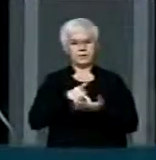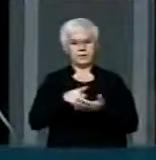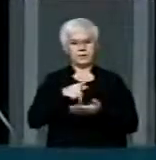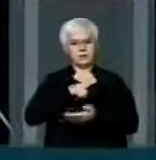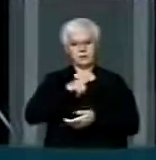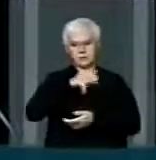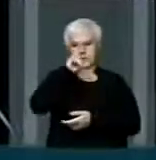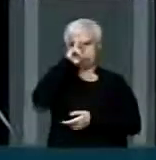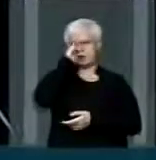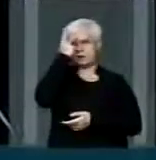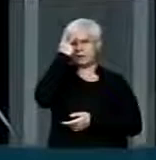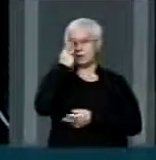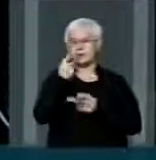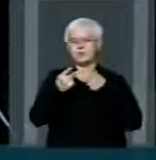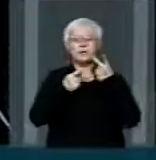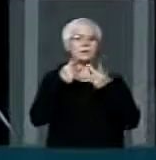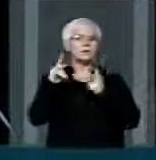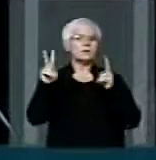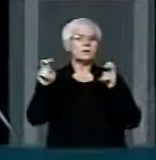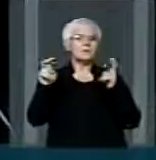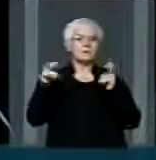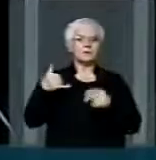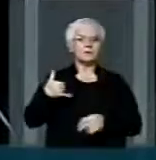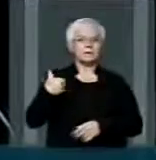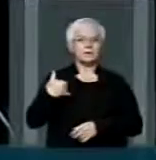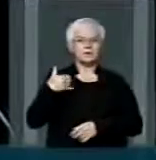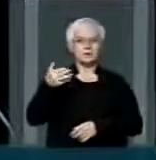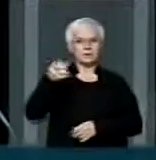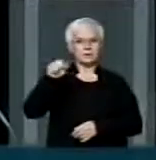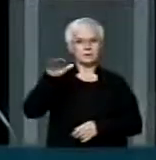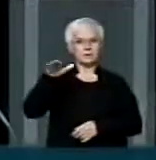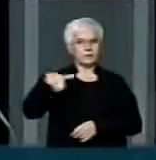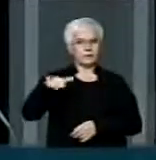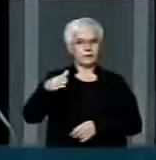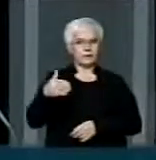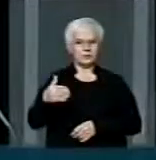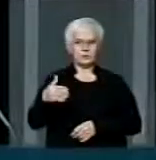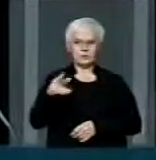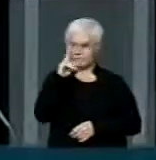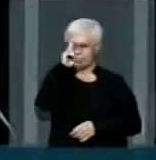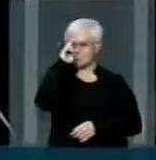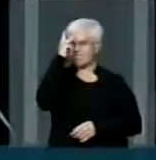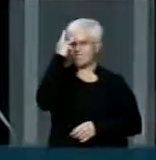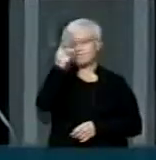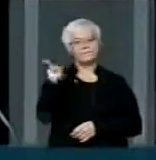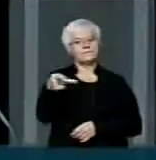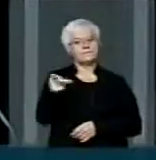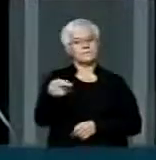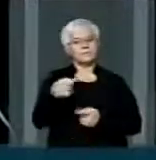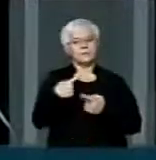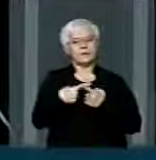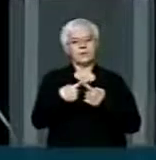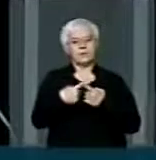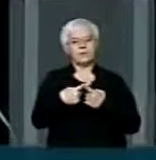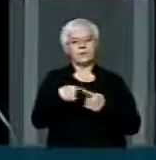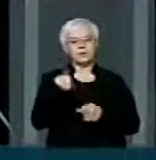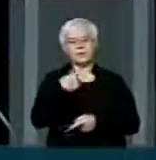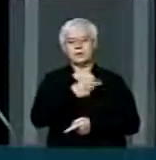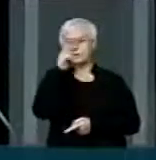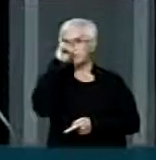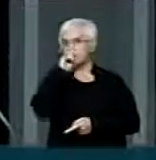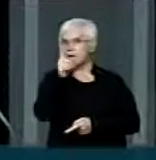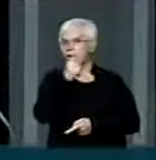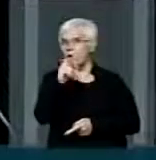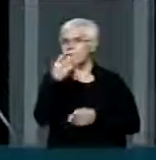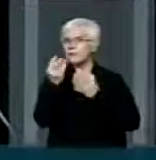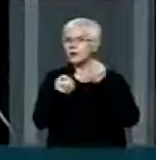ao colocarmos a questão da redução da idade penal, de não lembrarmos de como foi